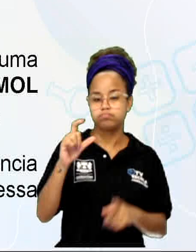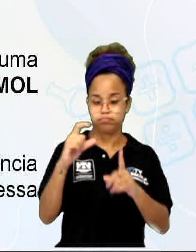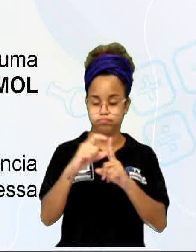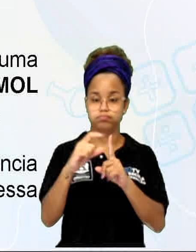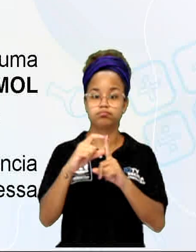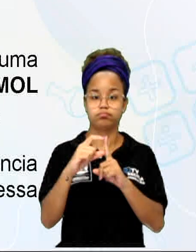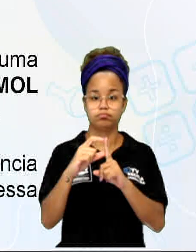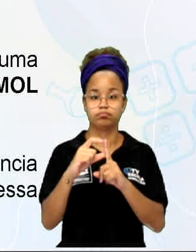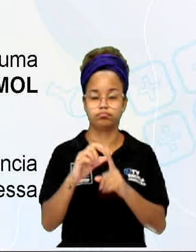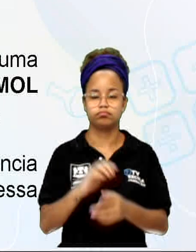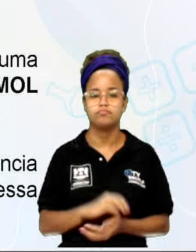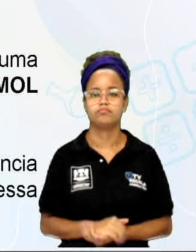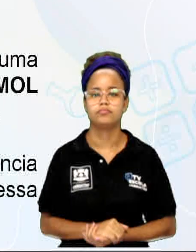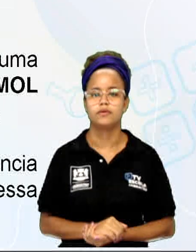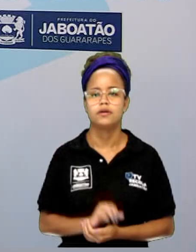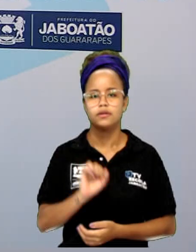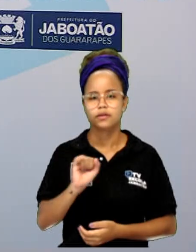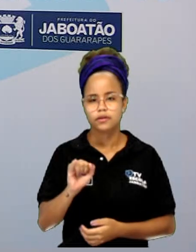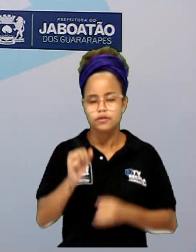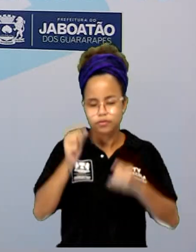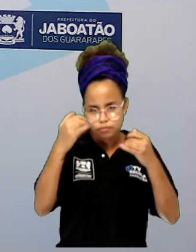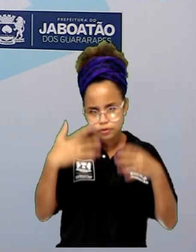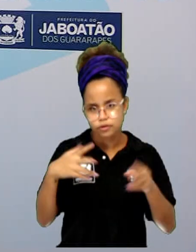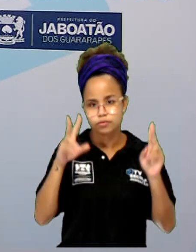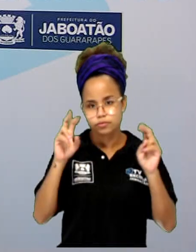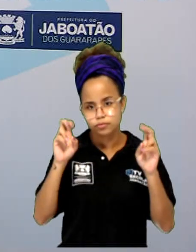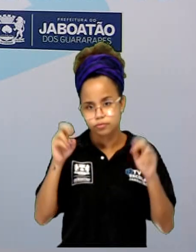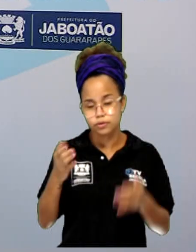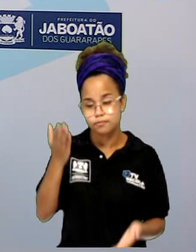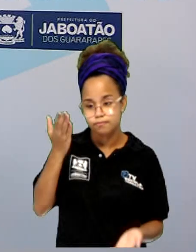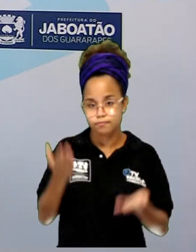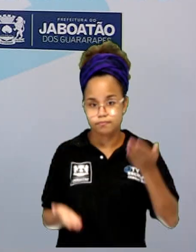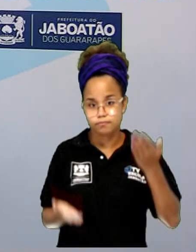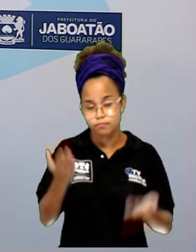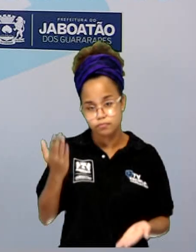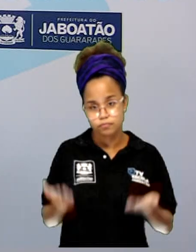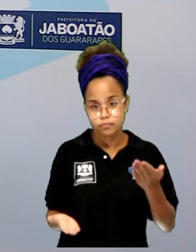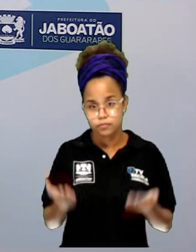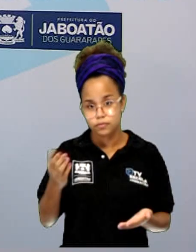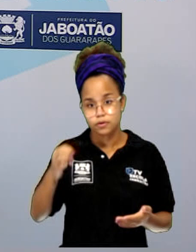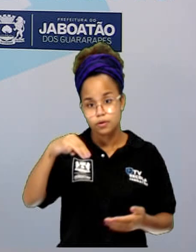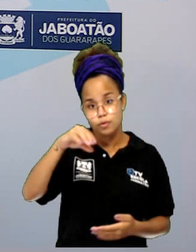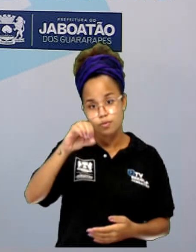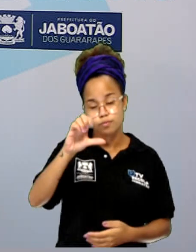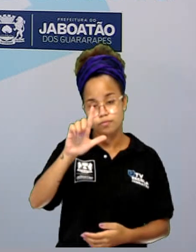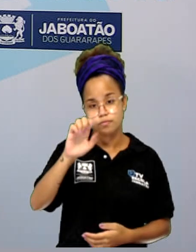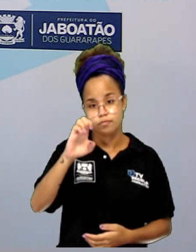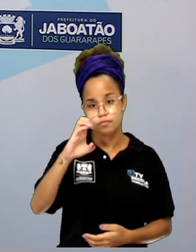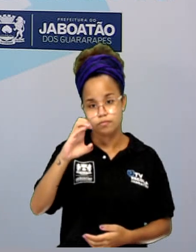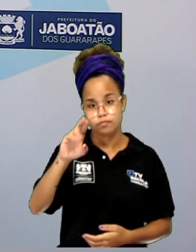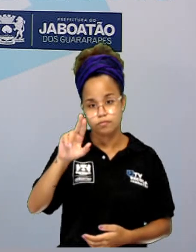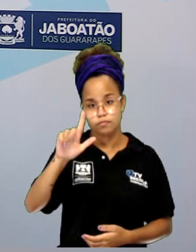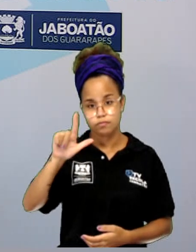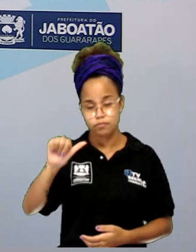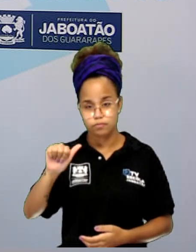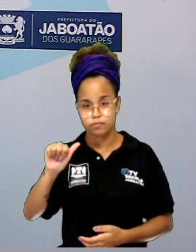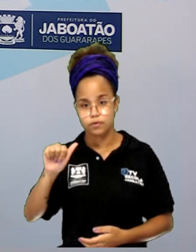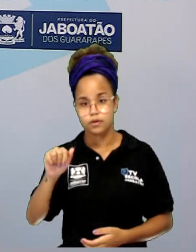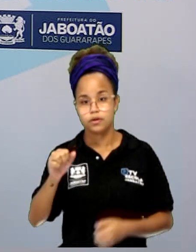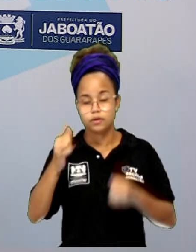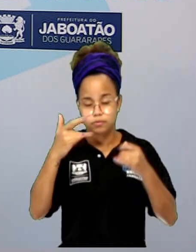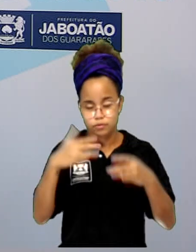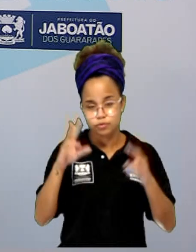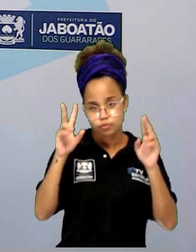é que, quando você fala de massa molecular, você está falando da molécula que está formada ali, né, na